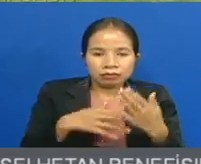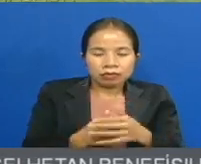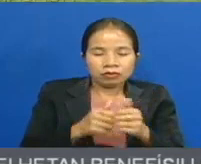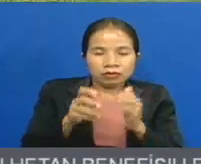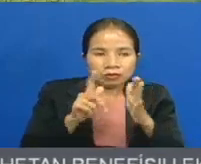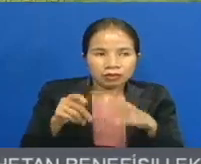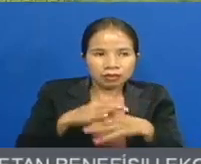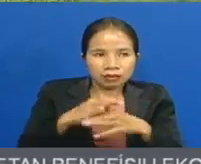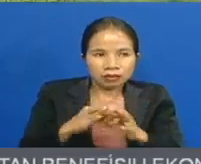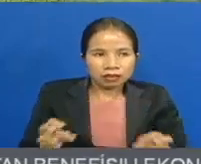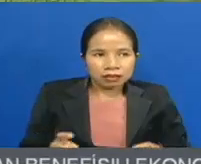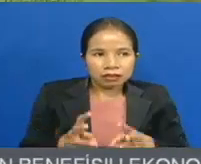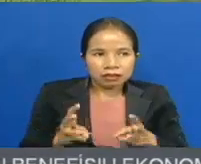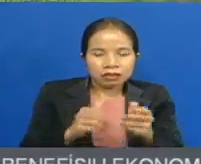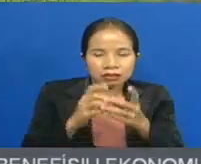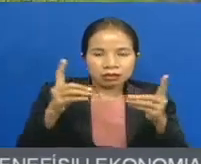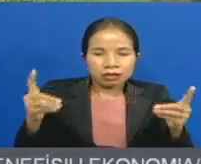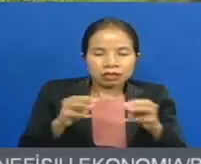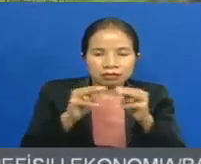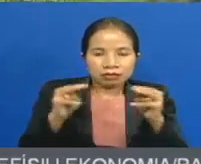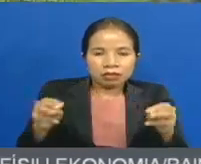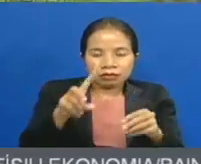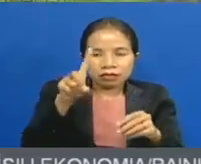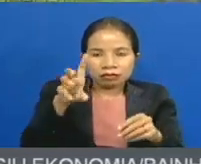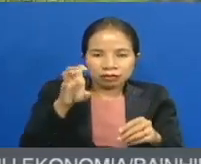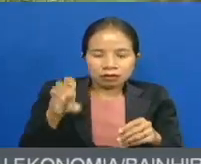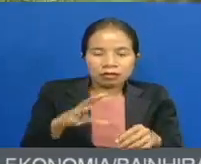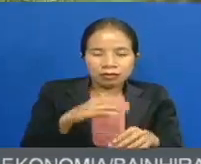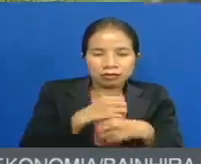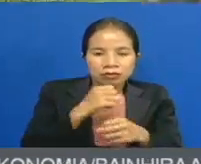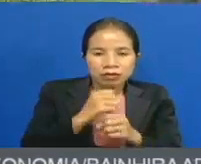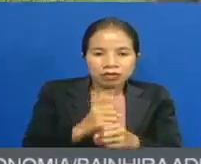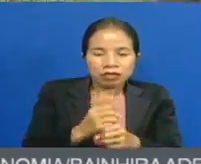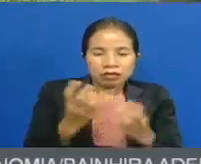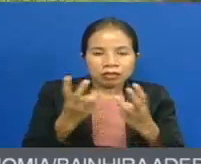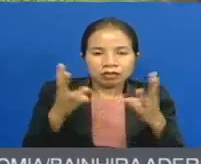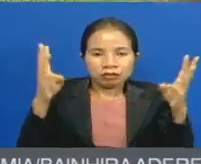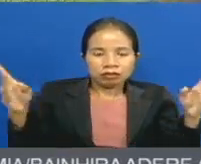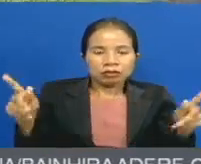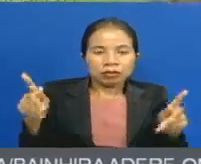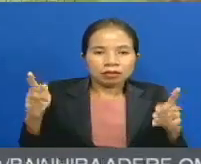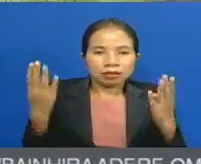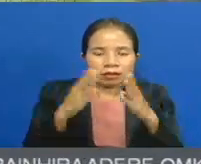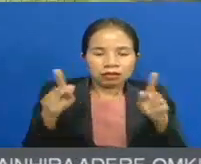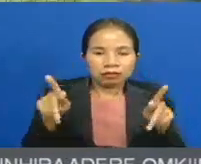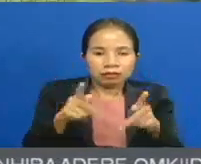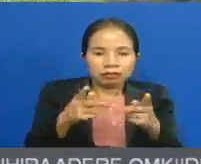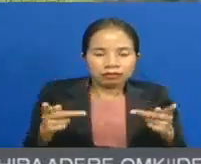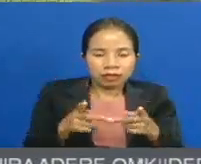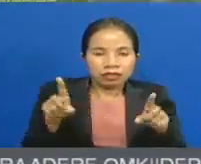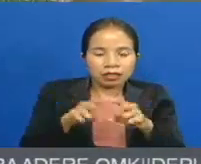plano seja de estrada ou distância metro alto e de racing. No halo, luto haleu fatin protegido hanesan